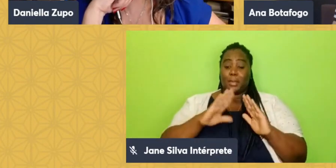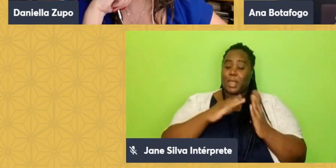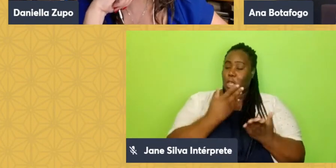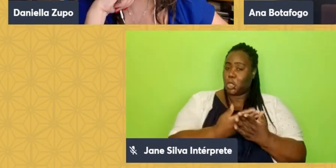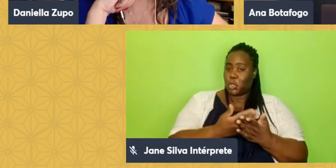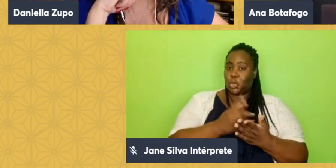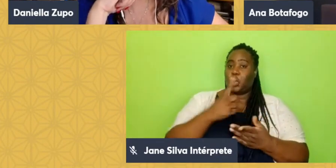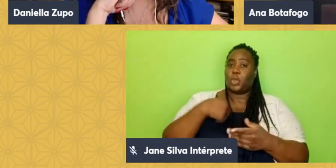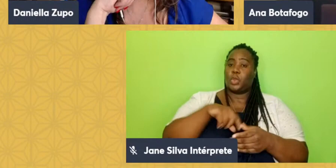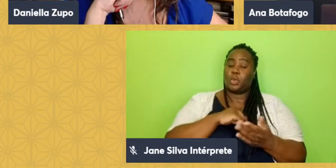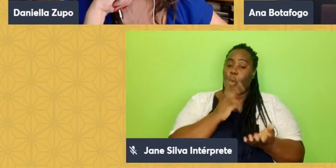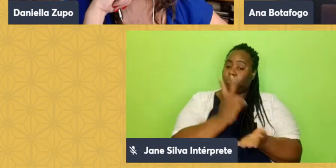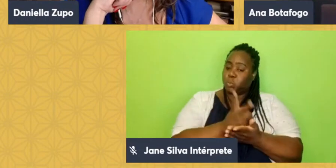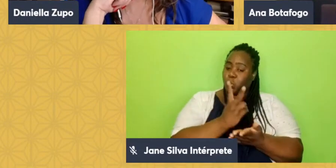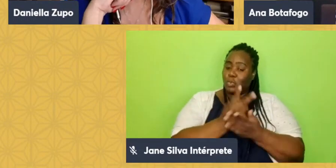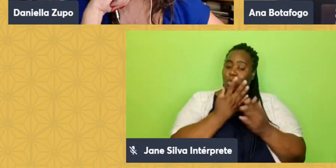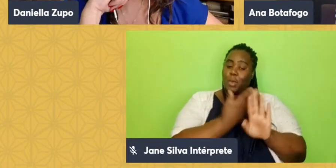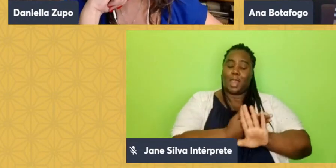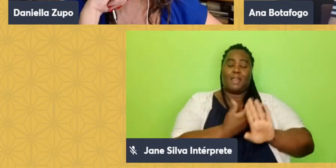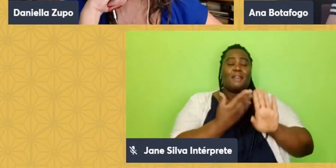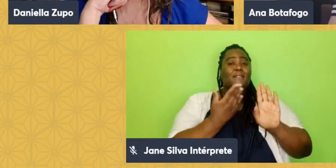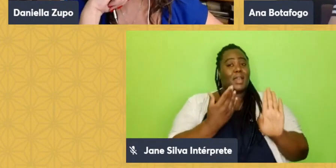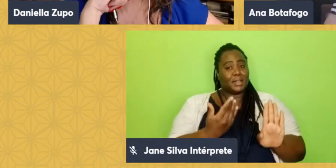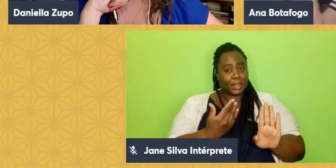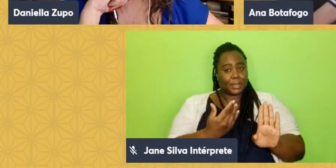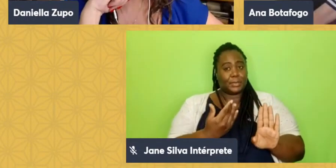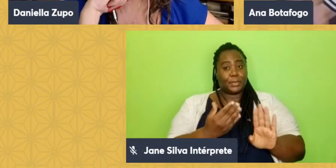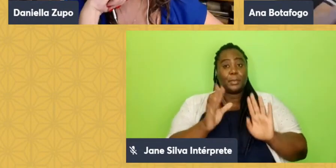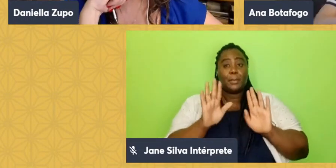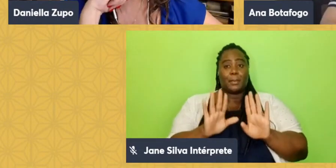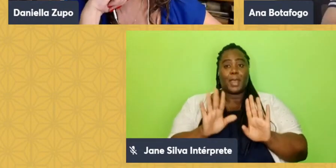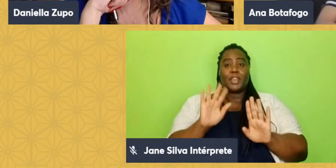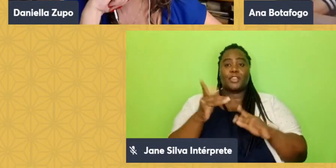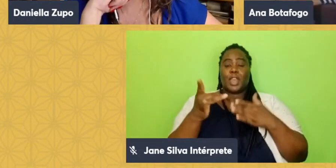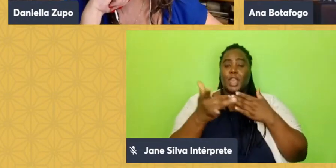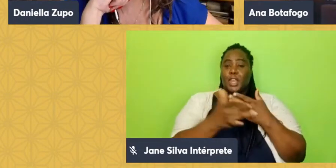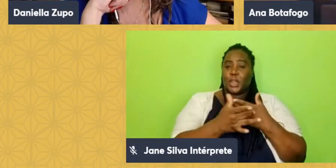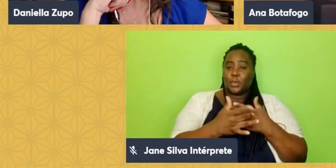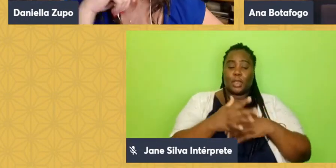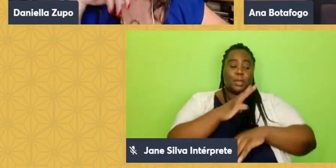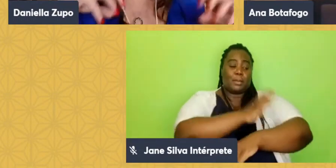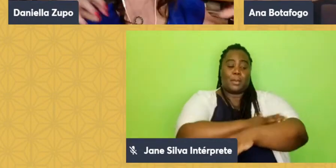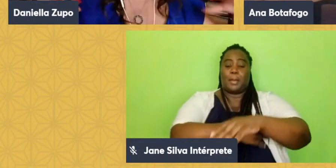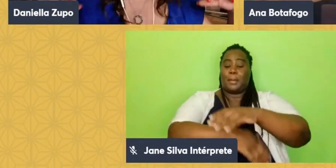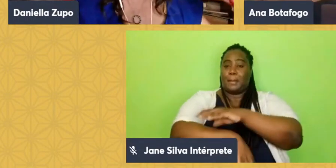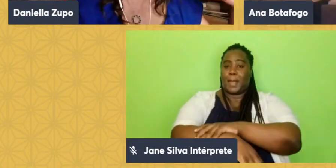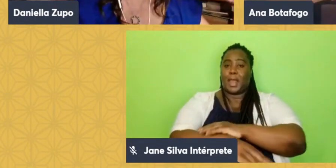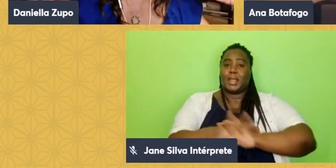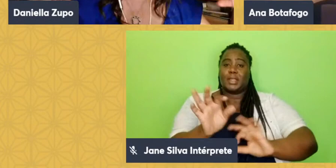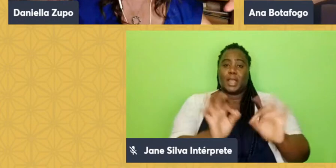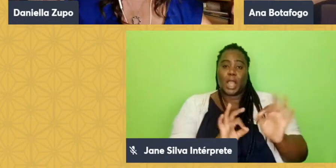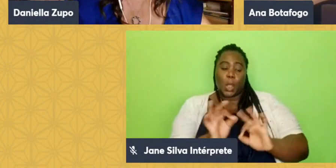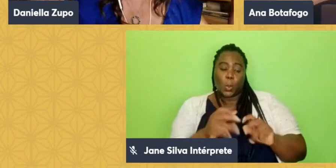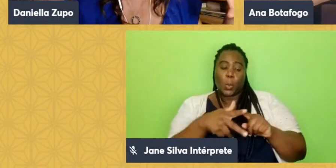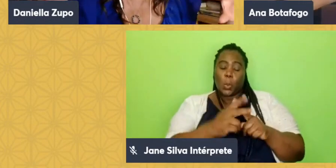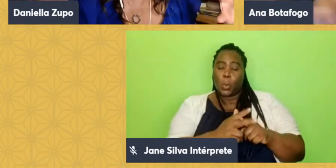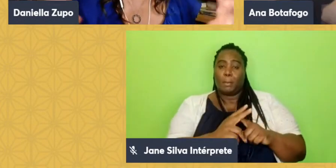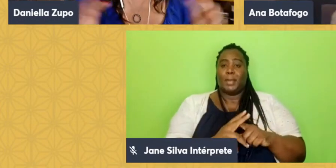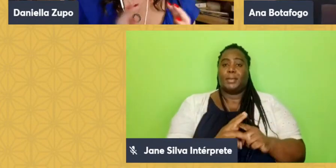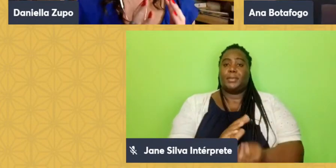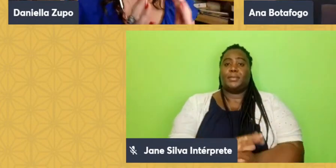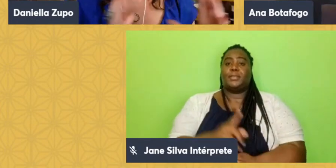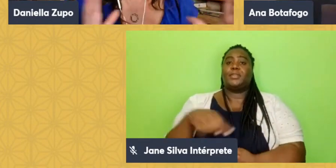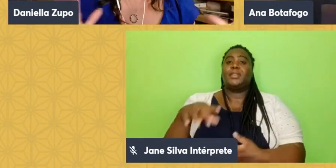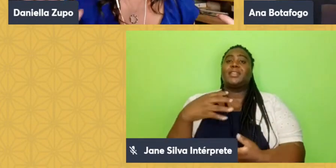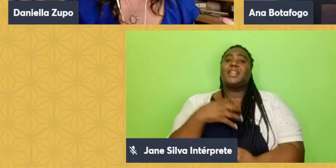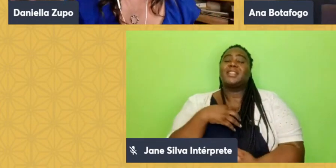a gente ainda mantém uma carta distância mas já tocamos braço corrigir Você frente assim você sente